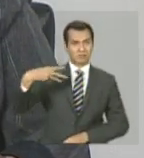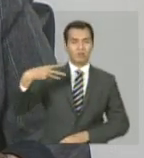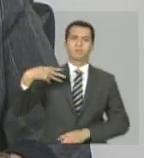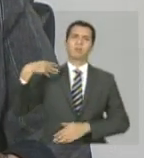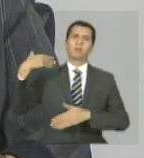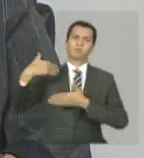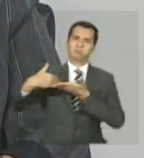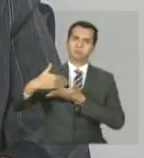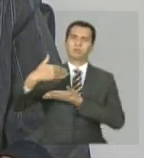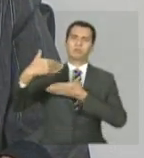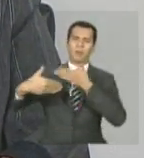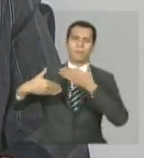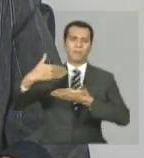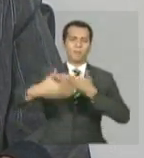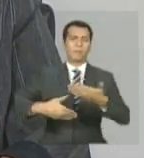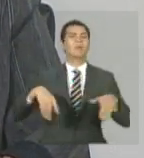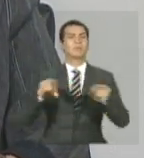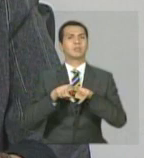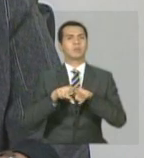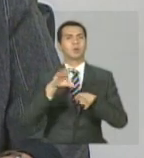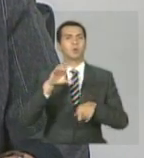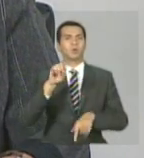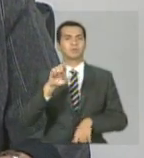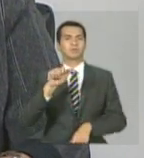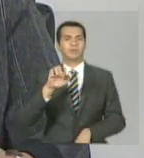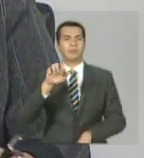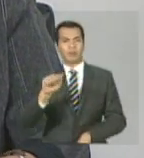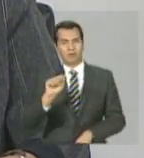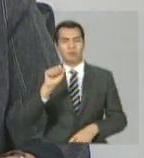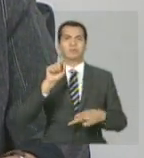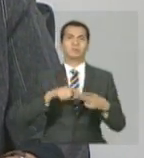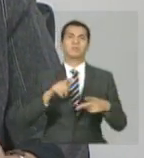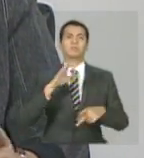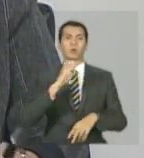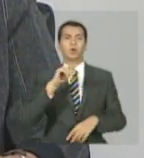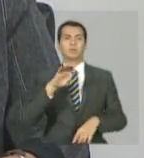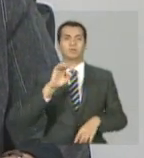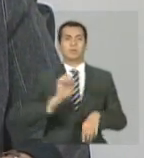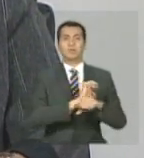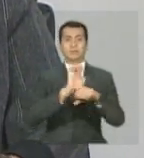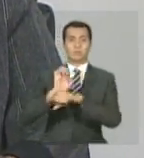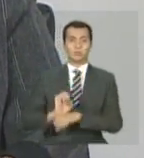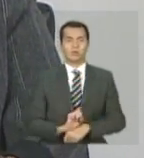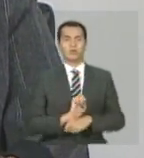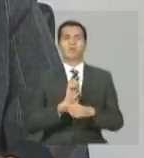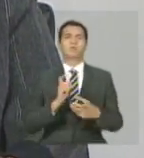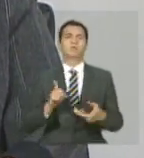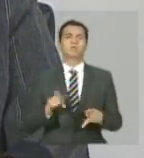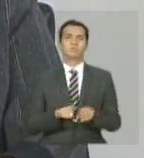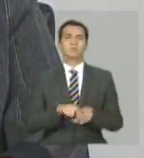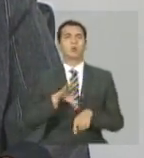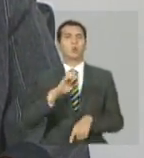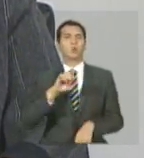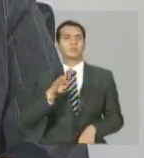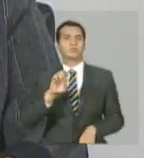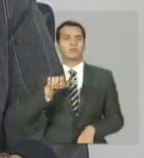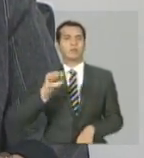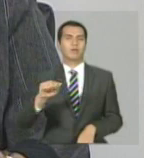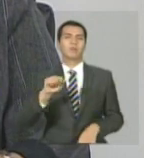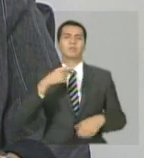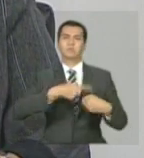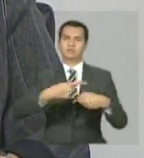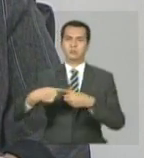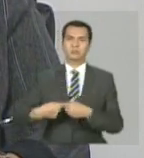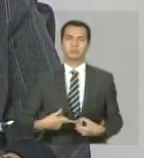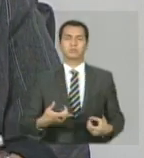as manifestações no CONSEA nacional, também nos CONSEAs estaduais, municipais. Nós podemos dizer que